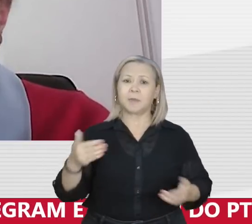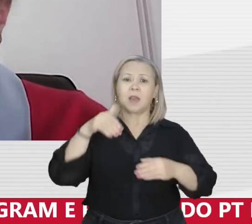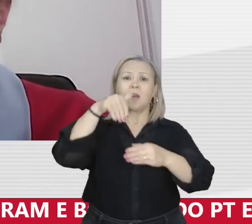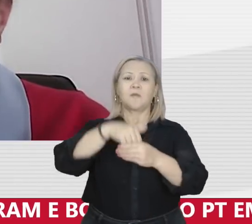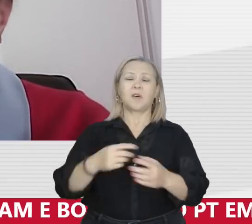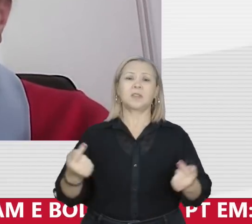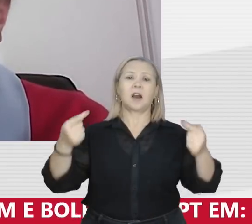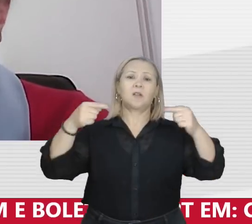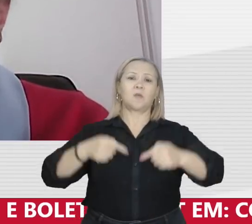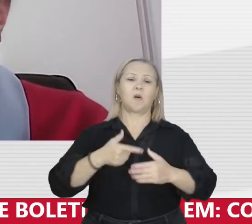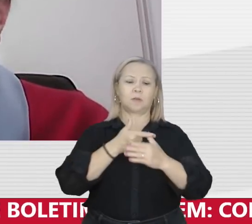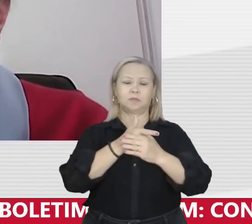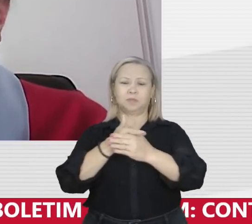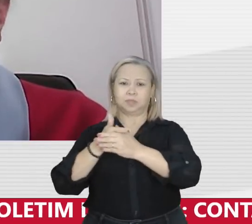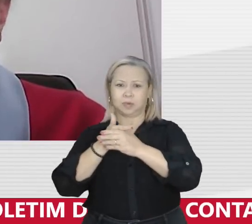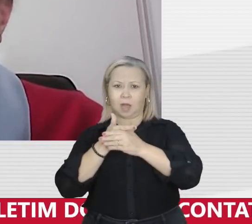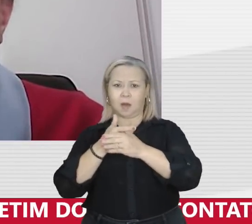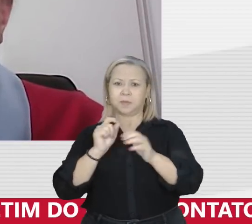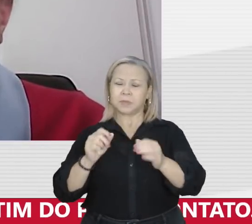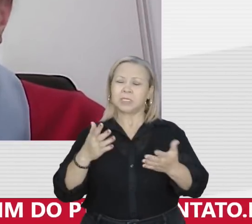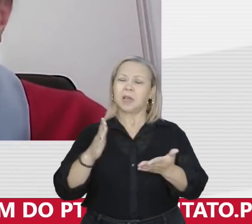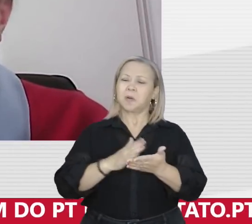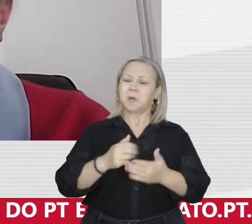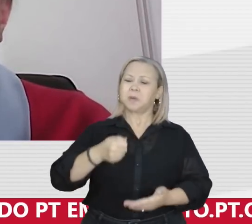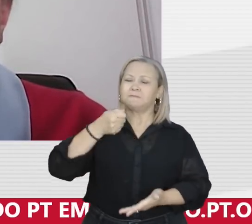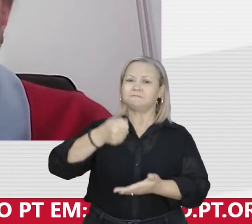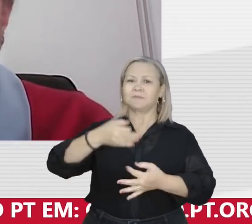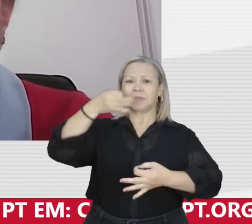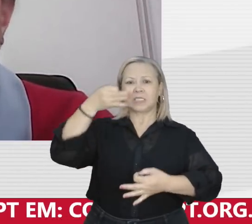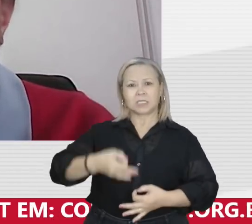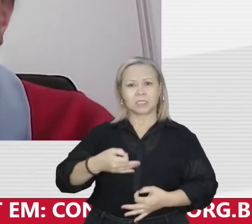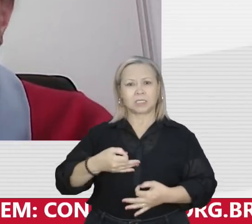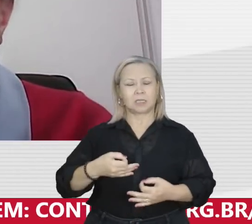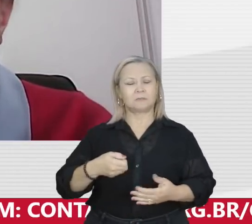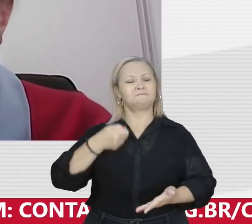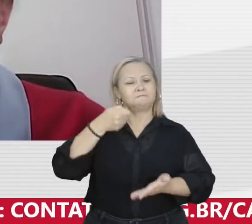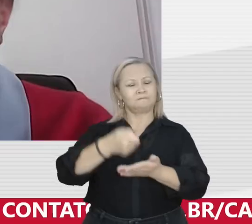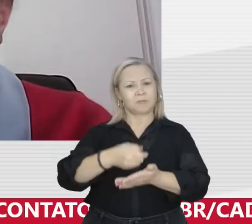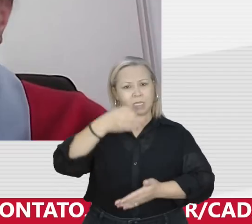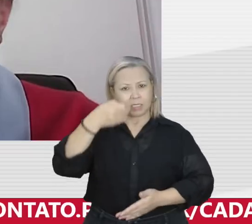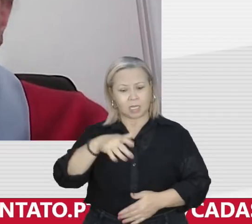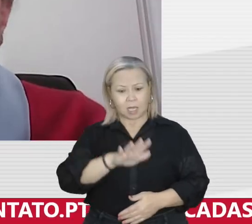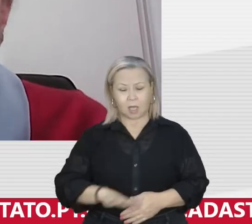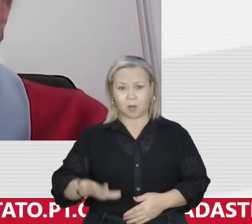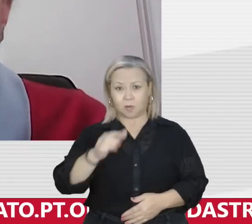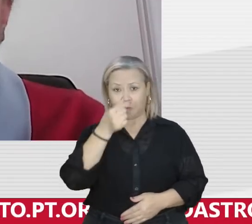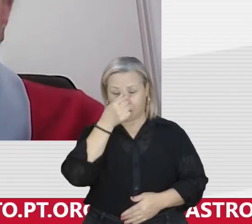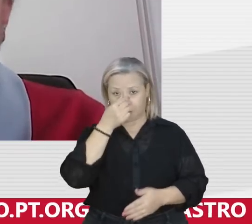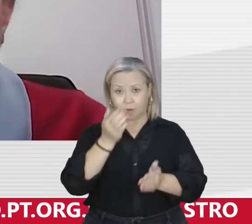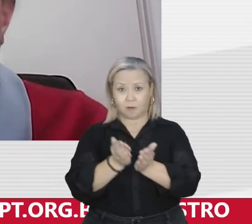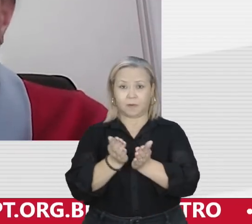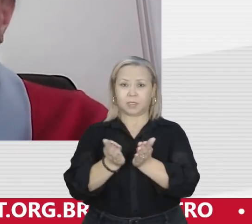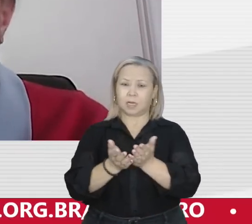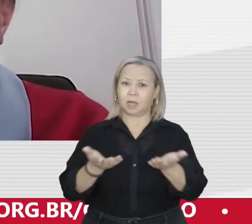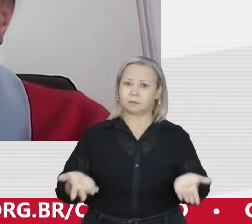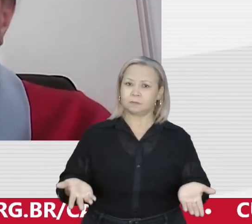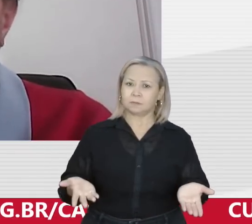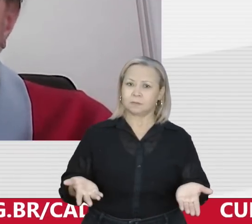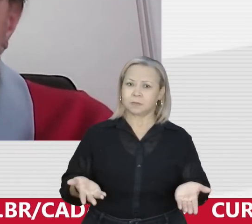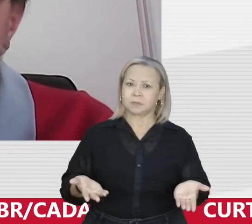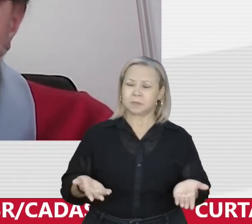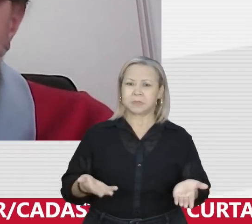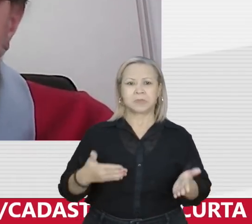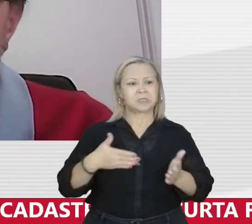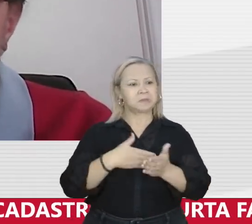contra os armamentos, porque era algo absolutamente consolidado no meio evangélico, que é incompatível,